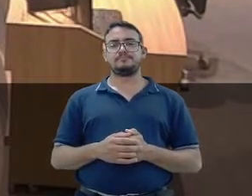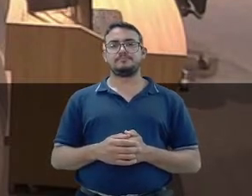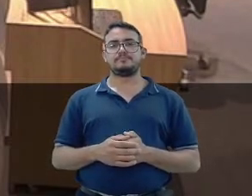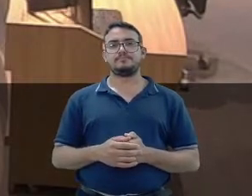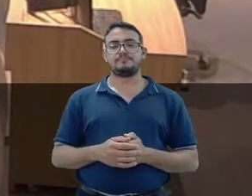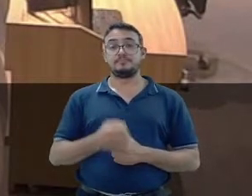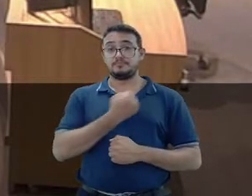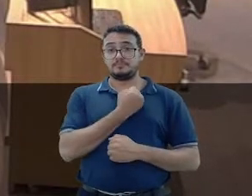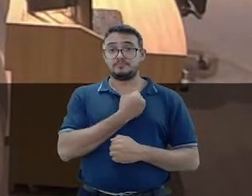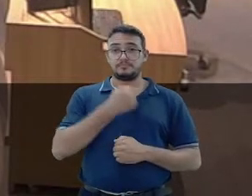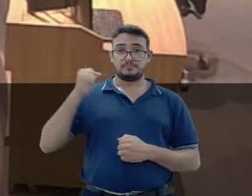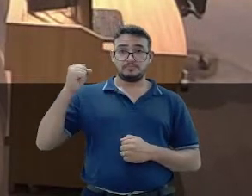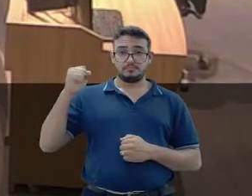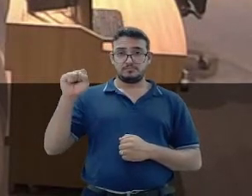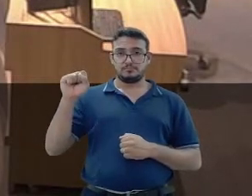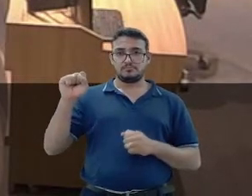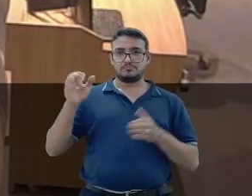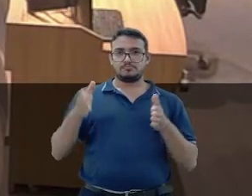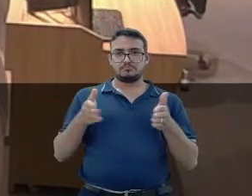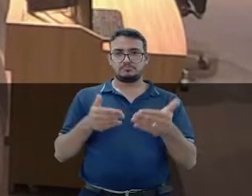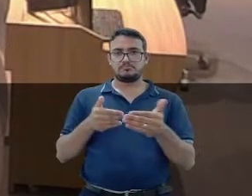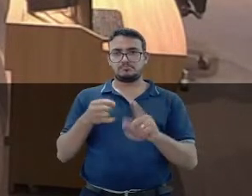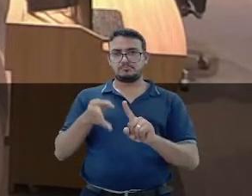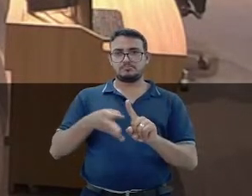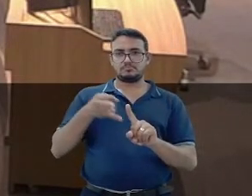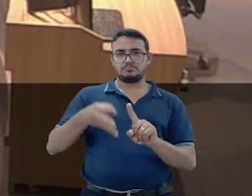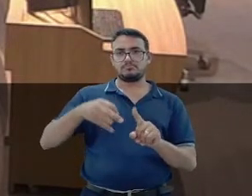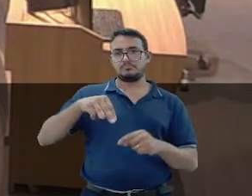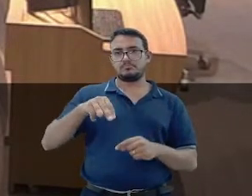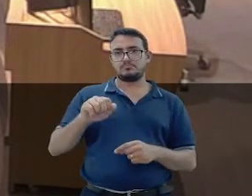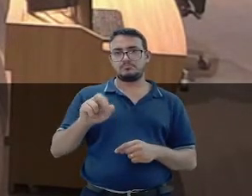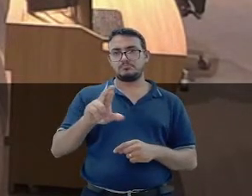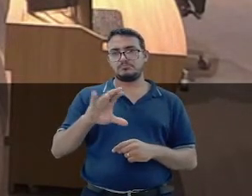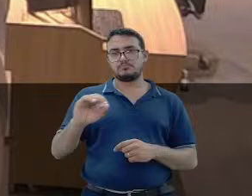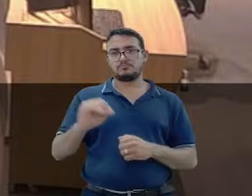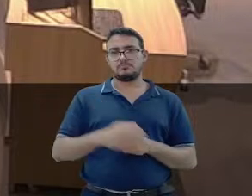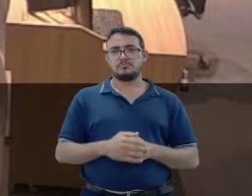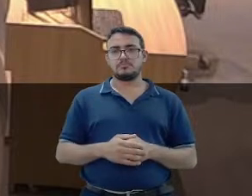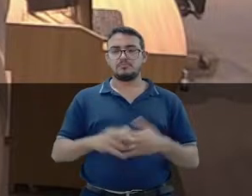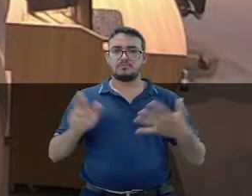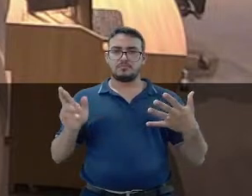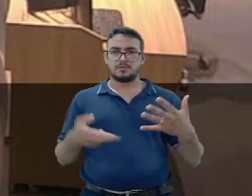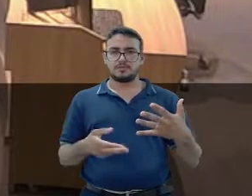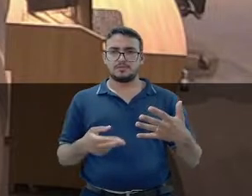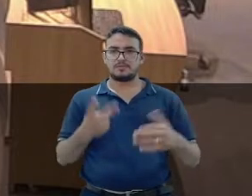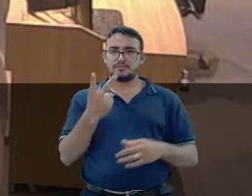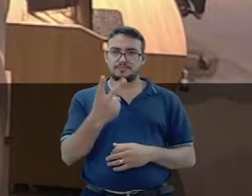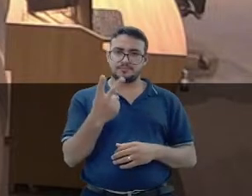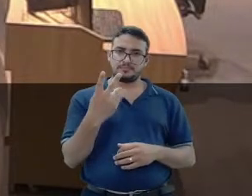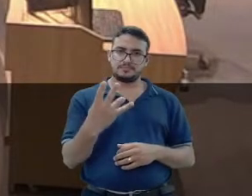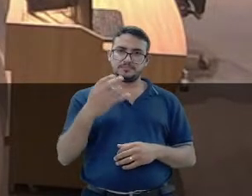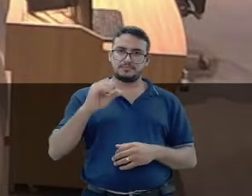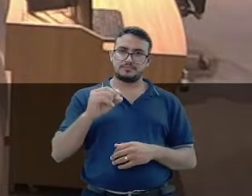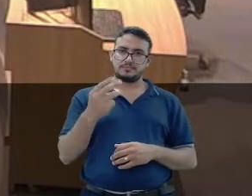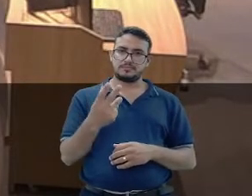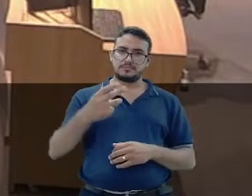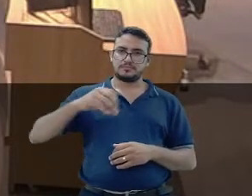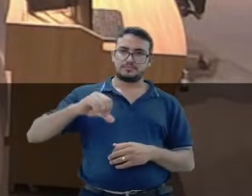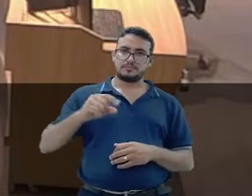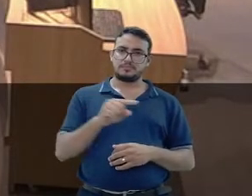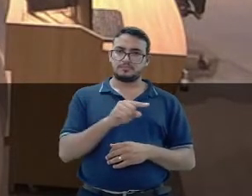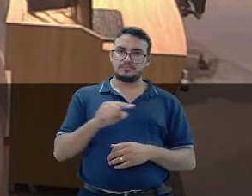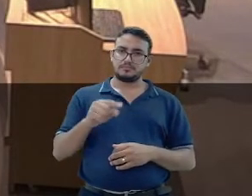Número 8 da sala do desembargador, Márcio Vasques Tibau de Almeida, recurso ordinário 24.039,